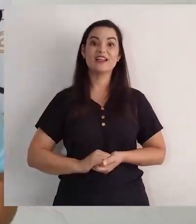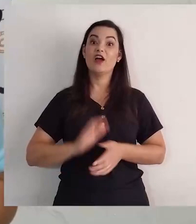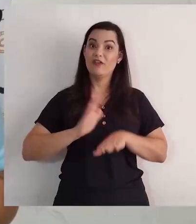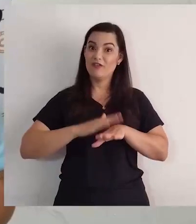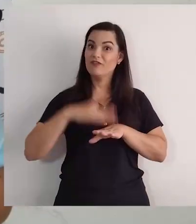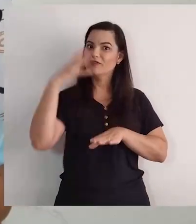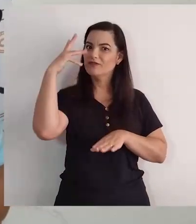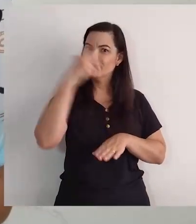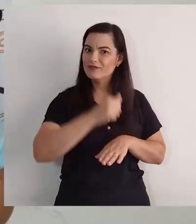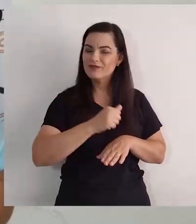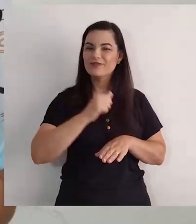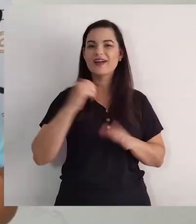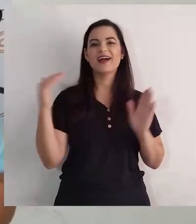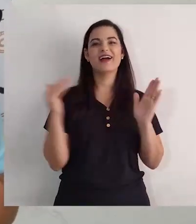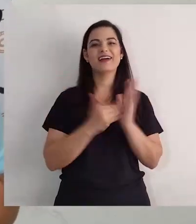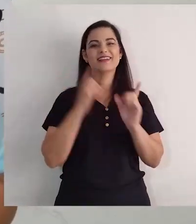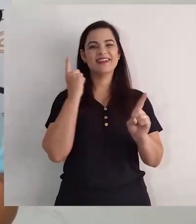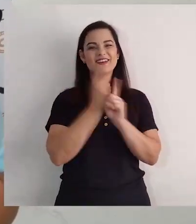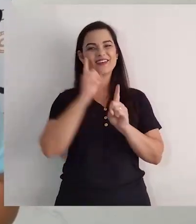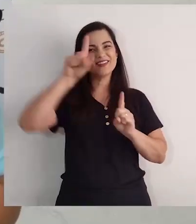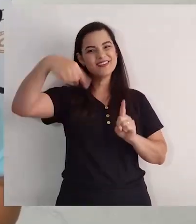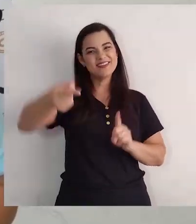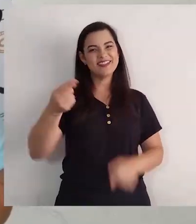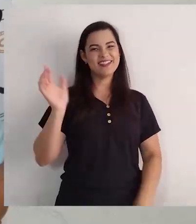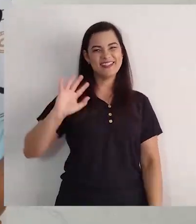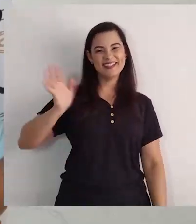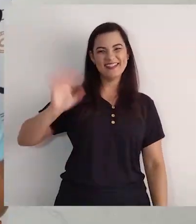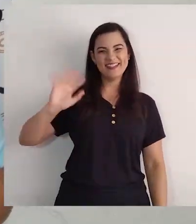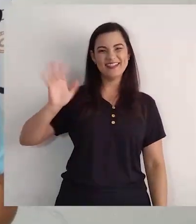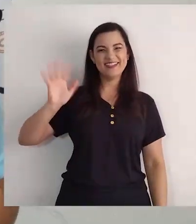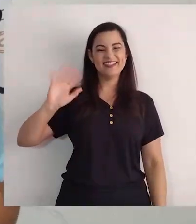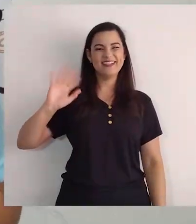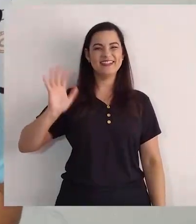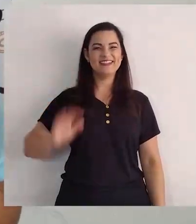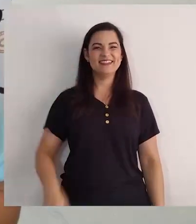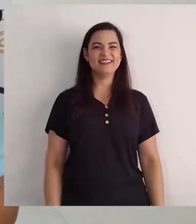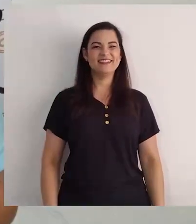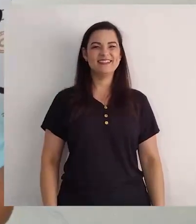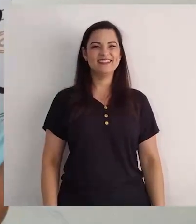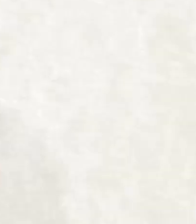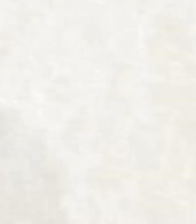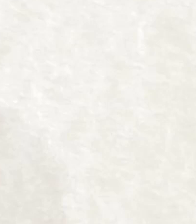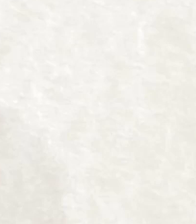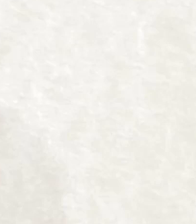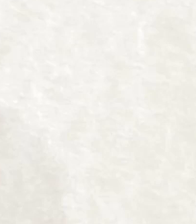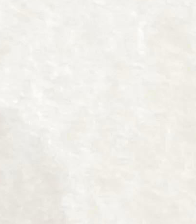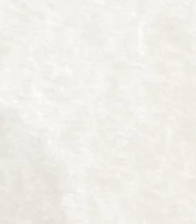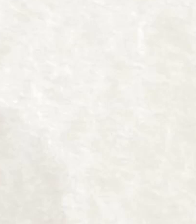depois. Então, caprichem e até nosso próximo encontro. Tchau, tchau!